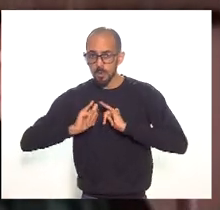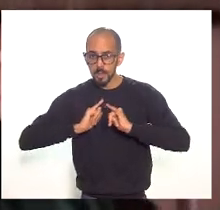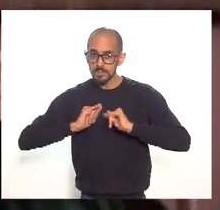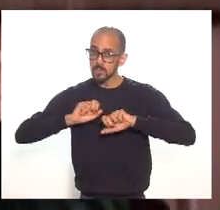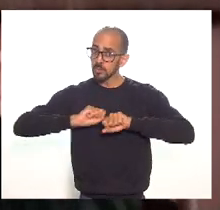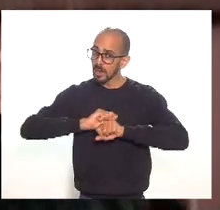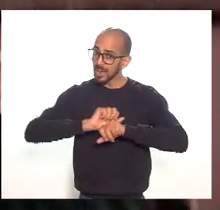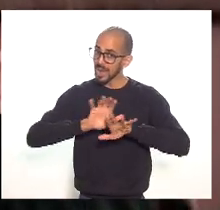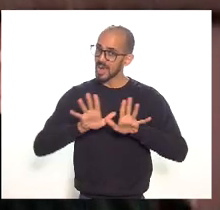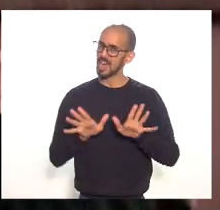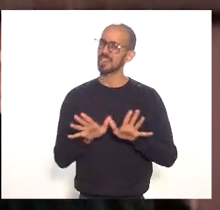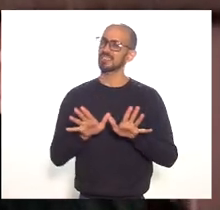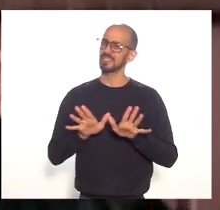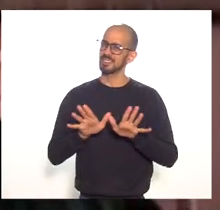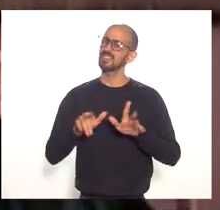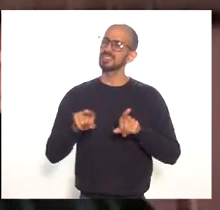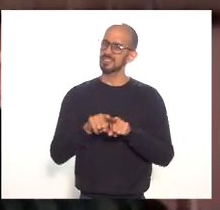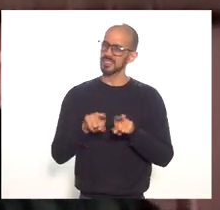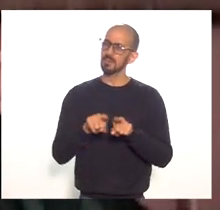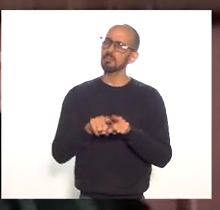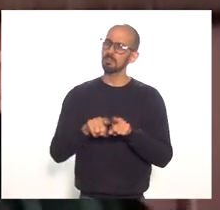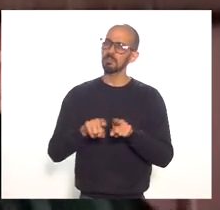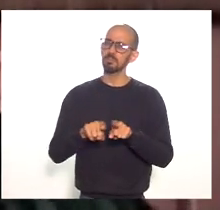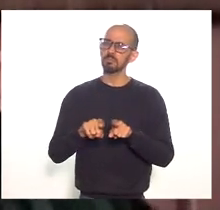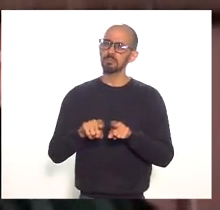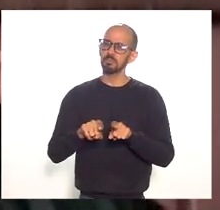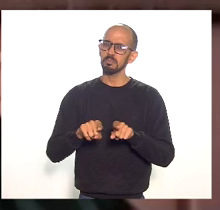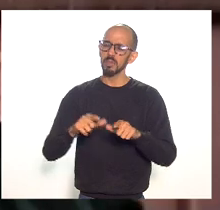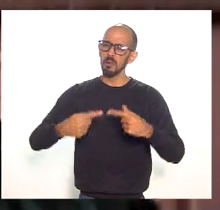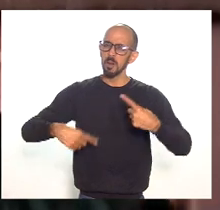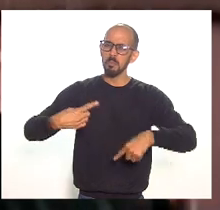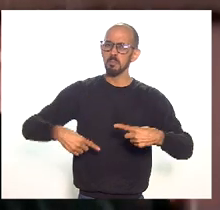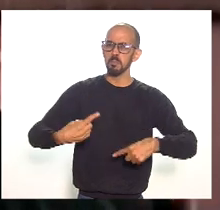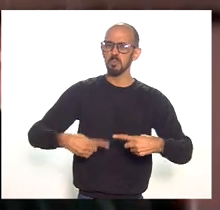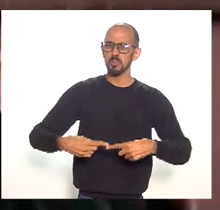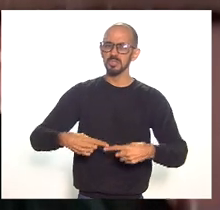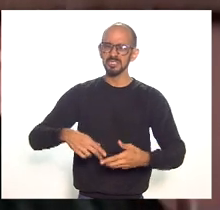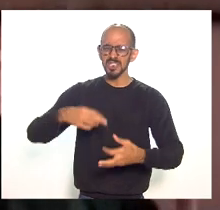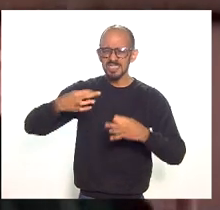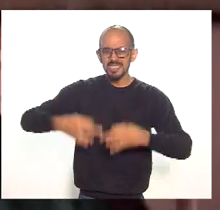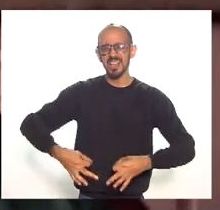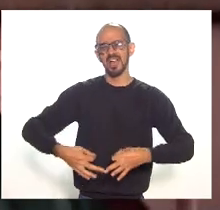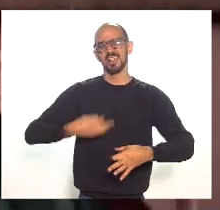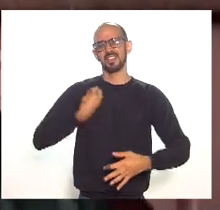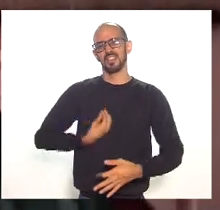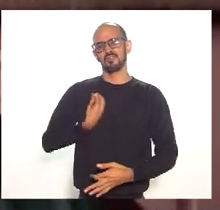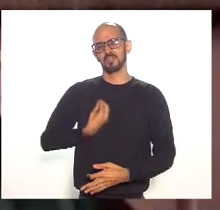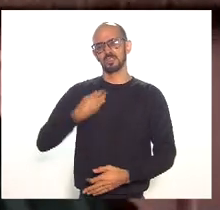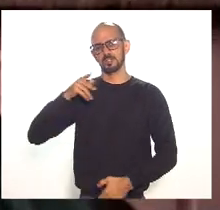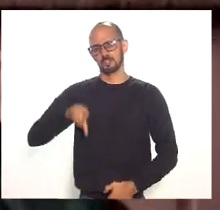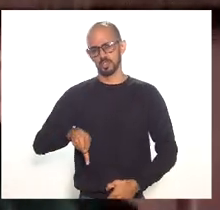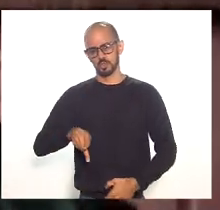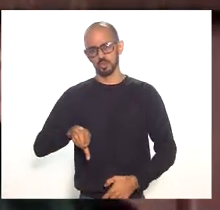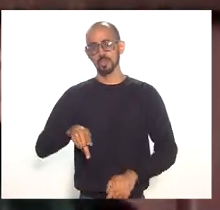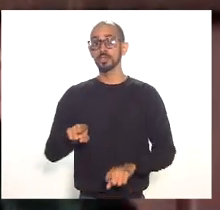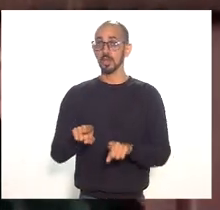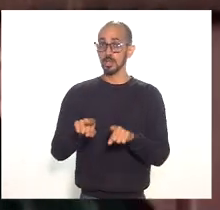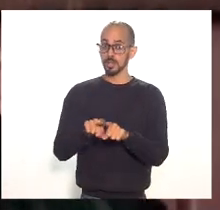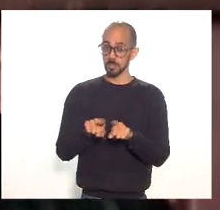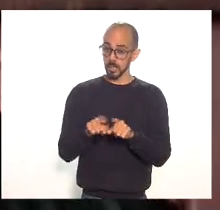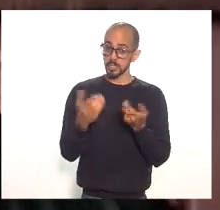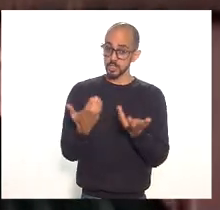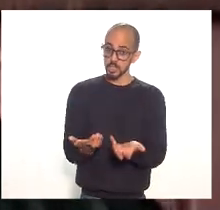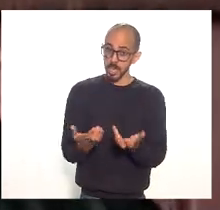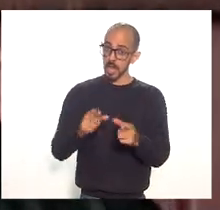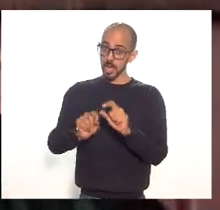dados e na concretude das políticas na vida das pessoas, que é o que importa, né? E a gente quer trazer um